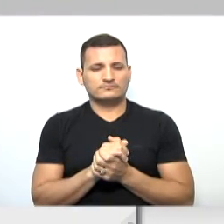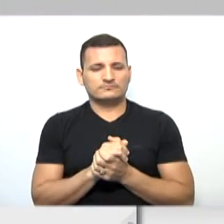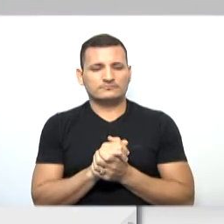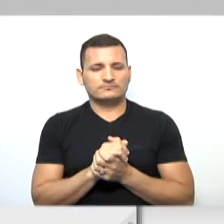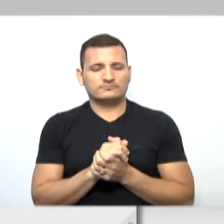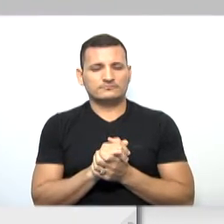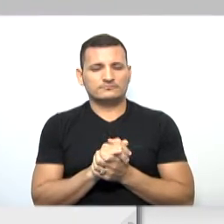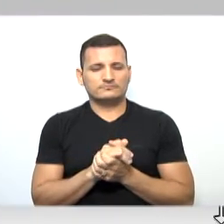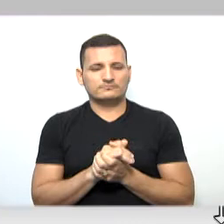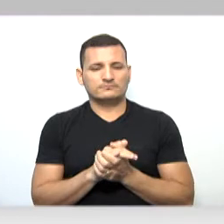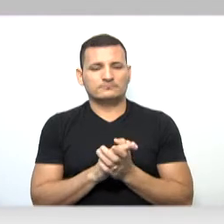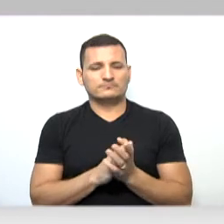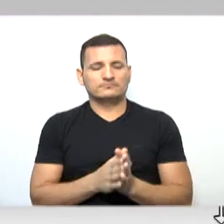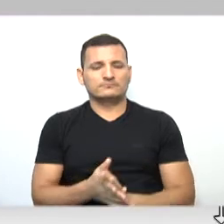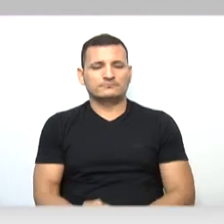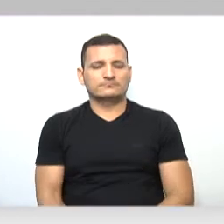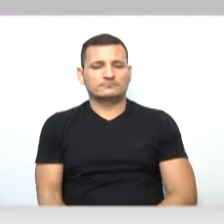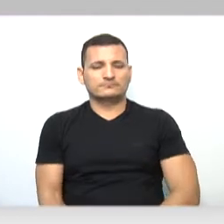aula